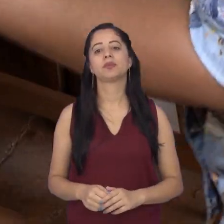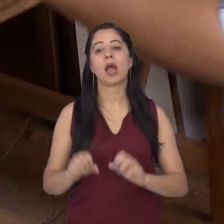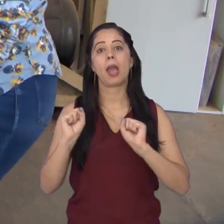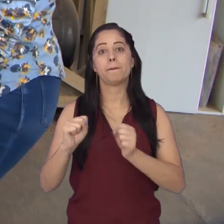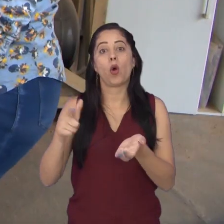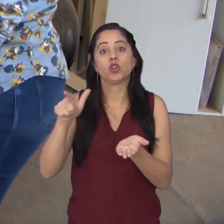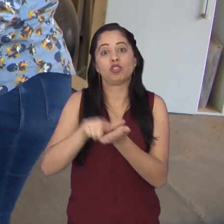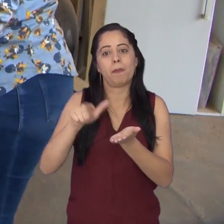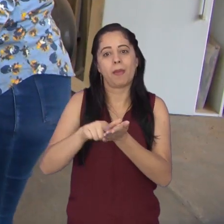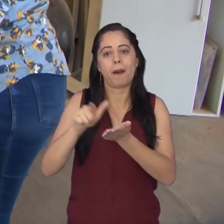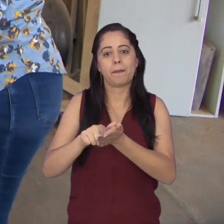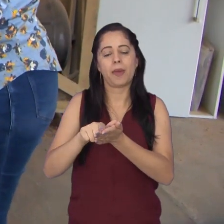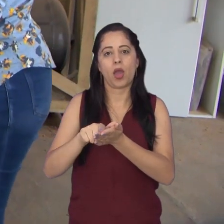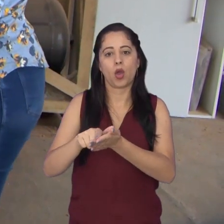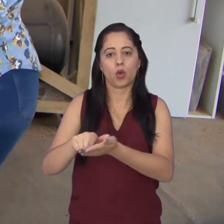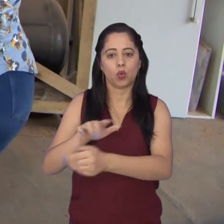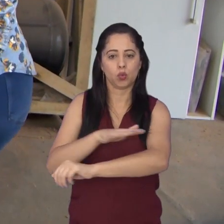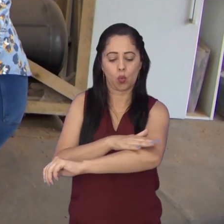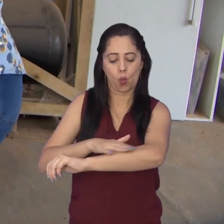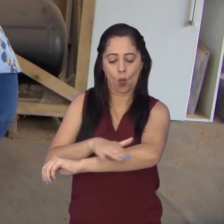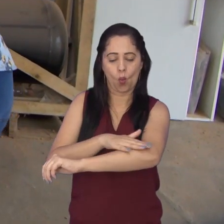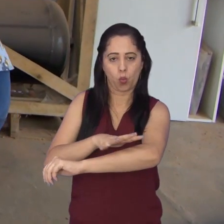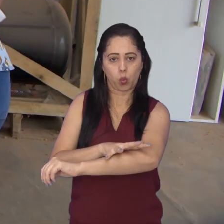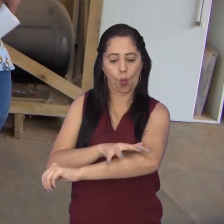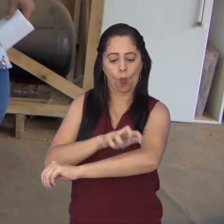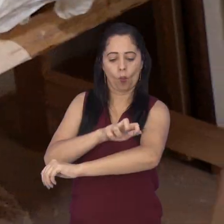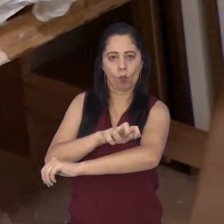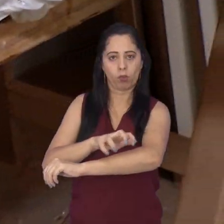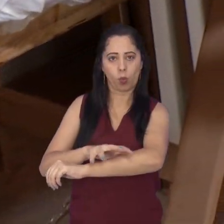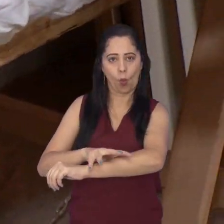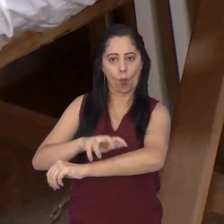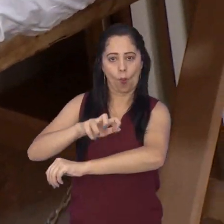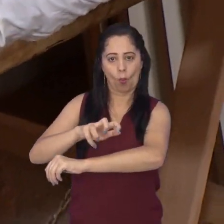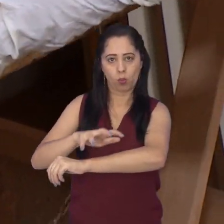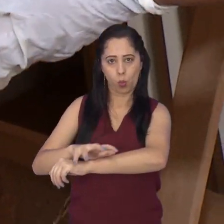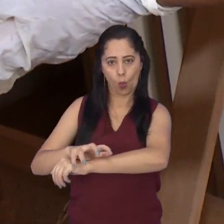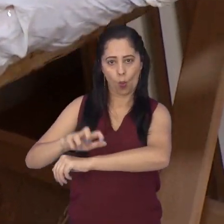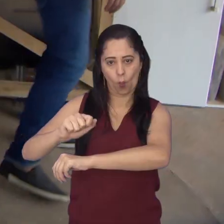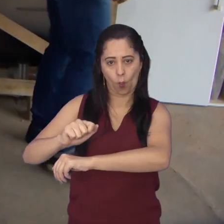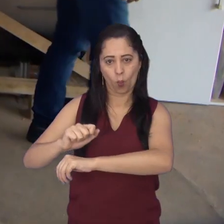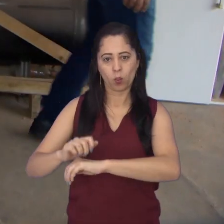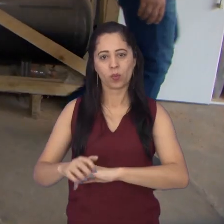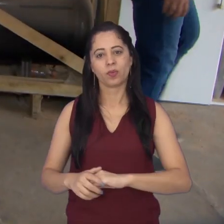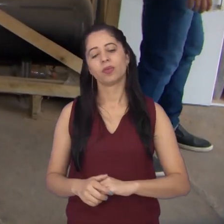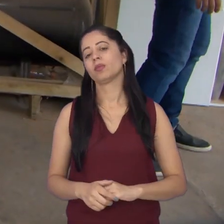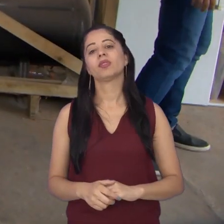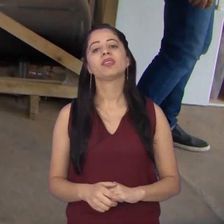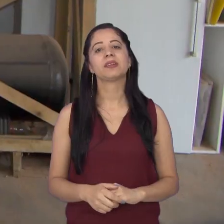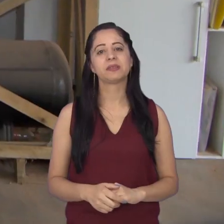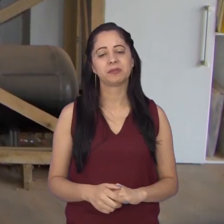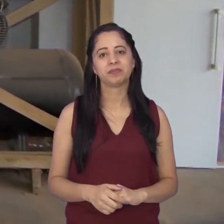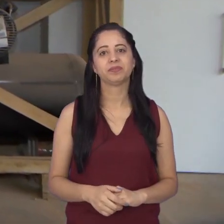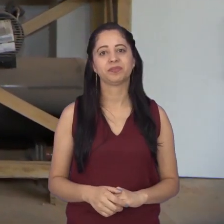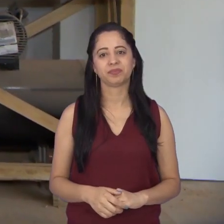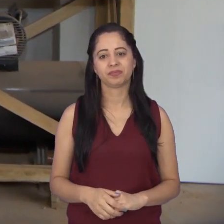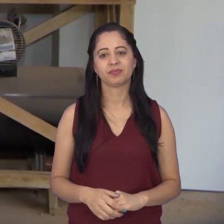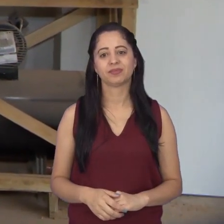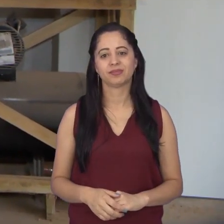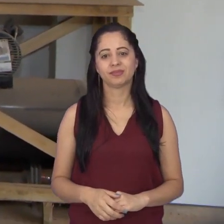o excesso com a luz do óleo. Isso, para ele não manchar.